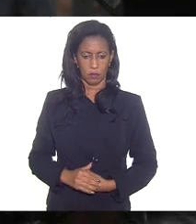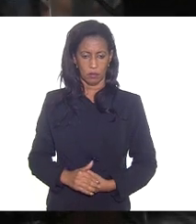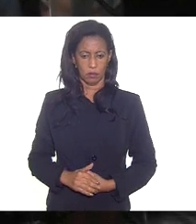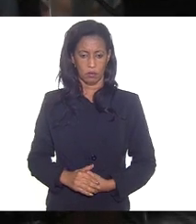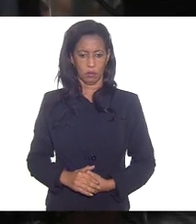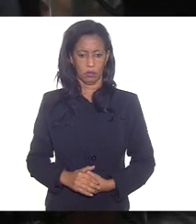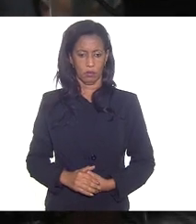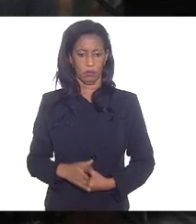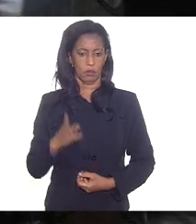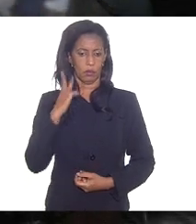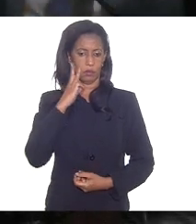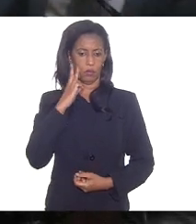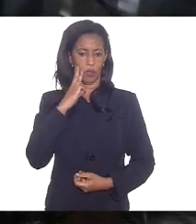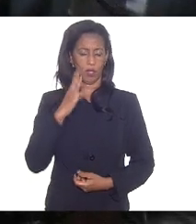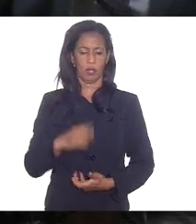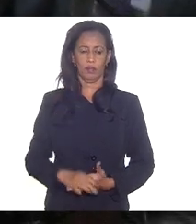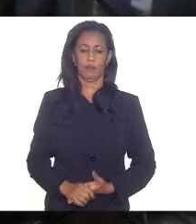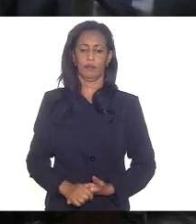Deputado Valdeque Carneiro.